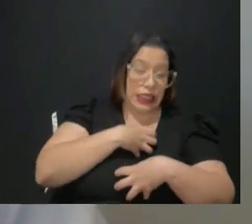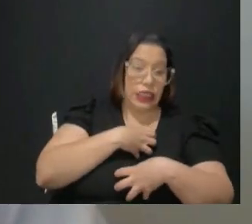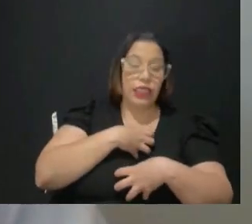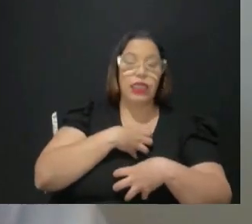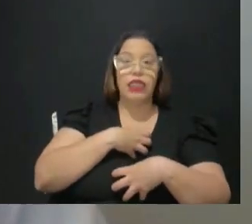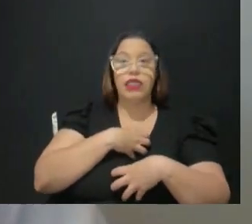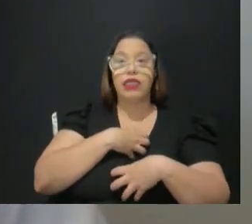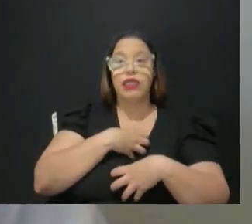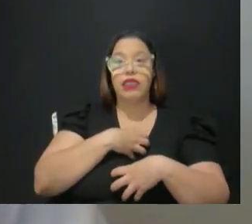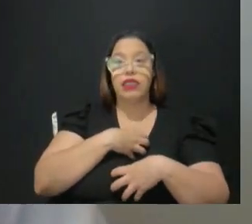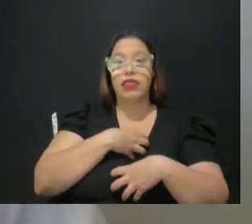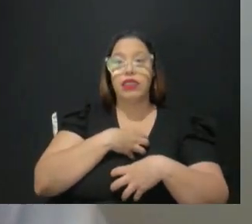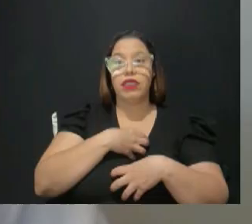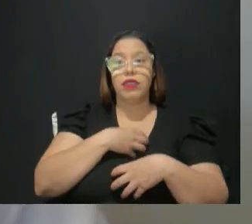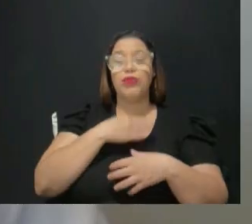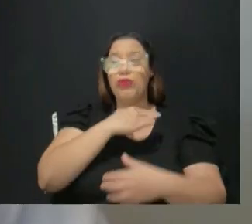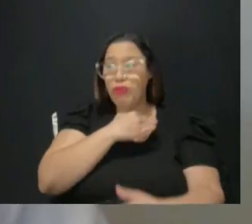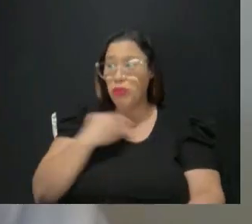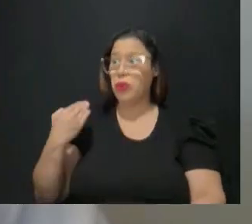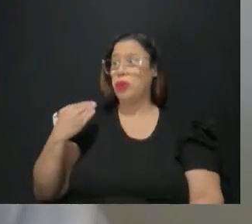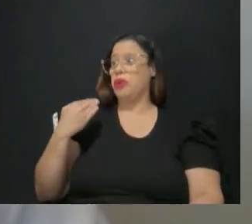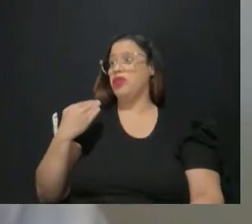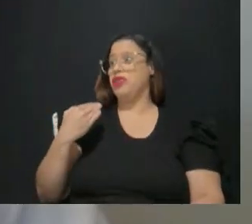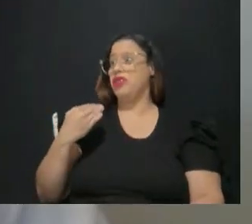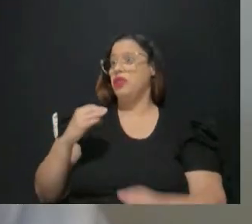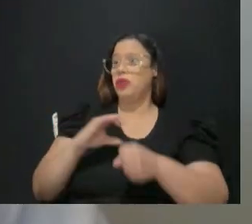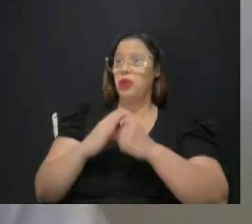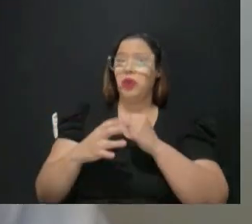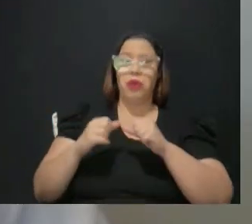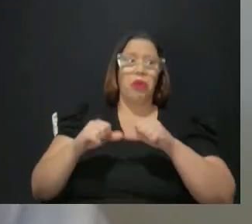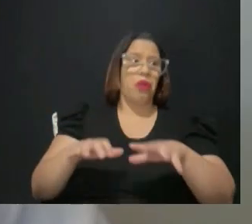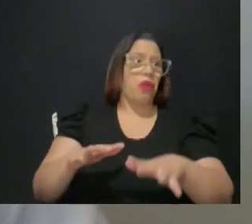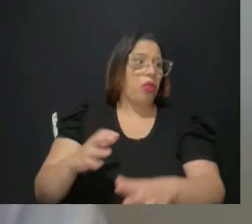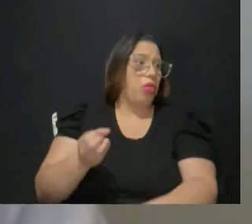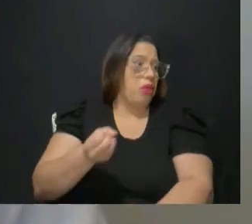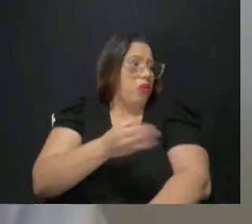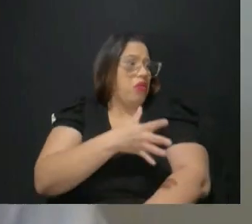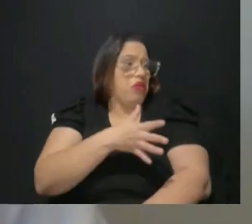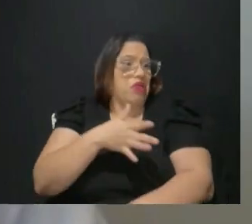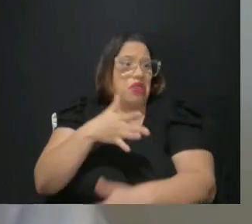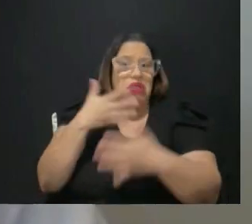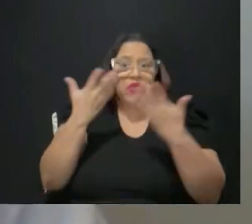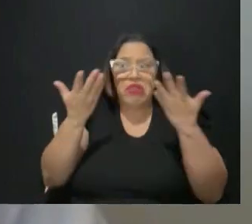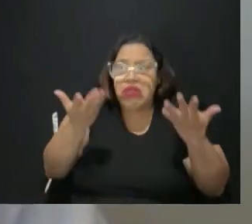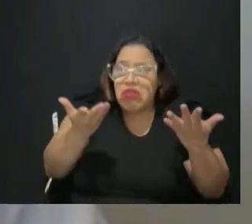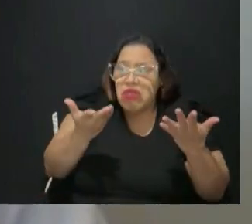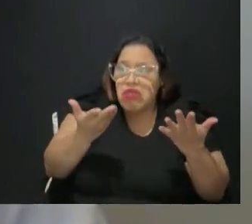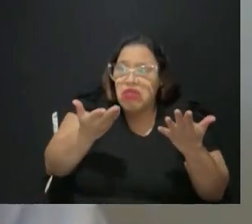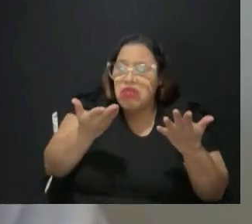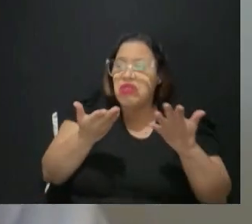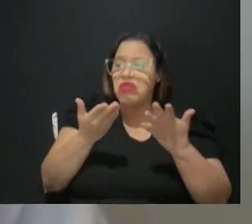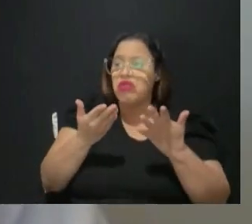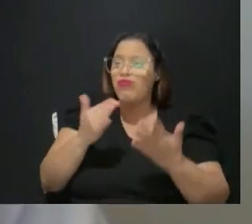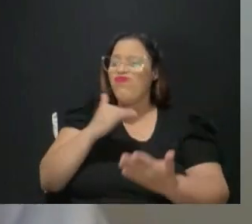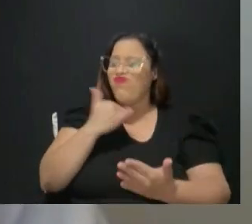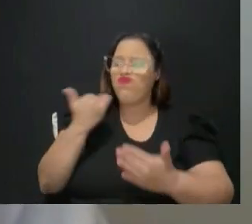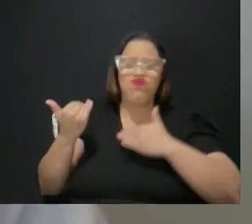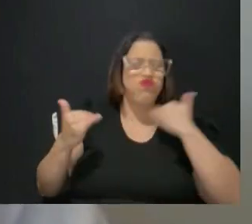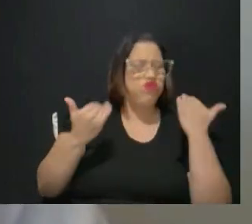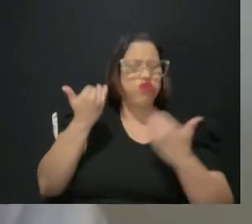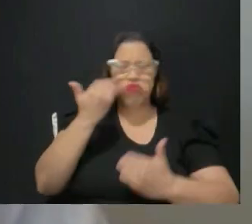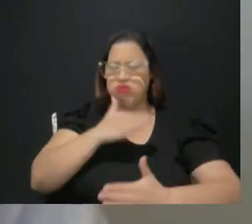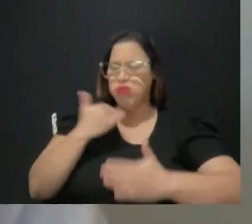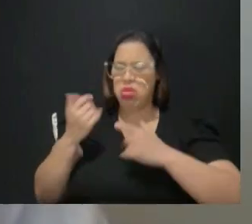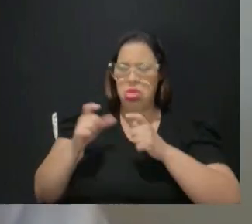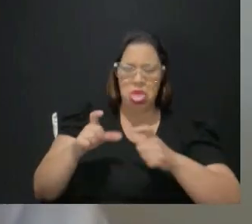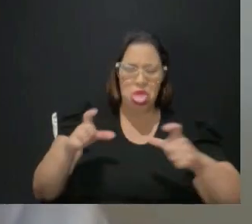né, de realmente morrer por uma doença nova, uma doença desconhecida e que levou ao óbito